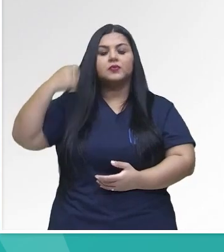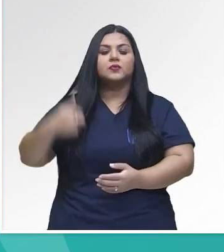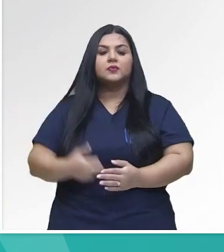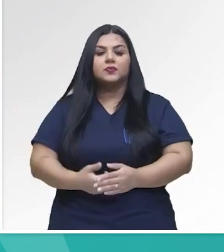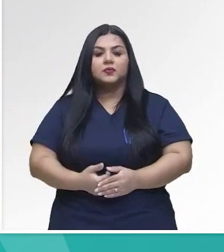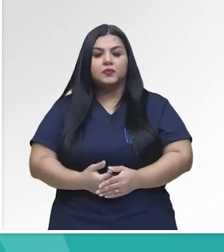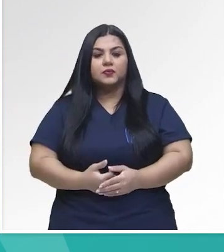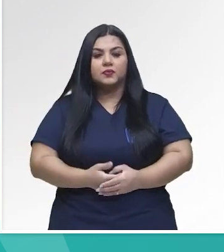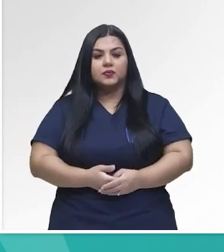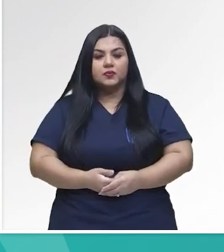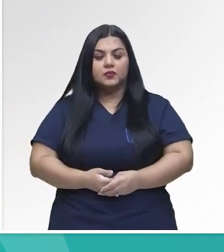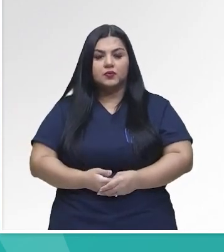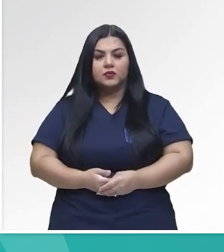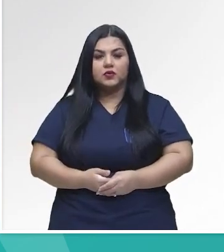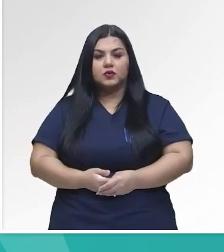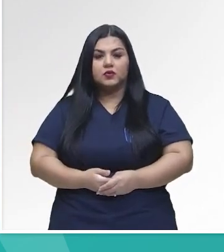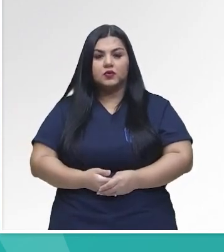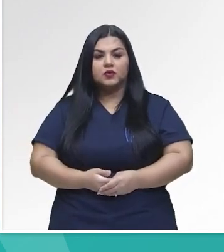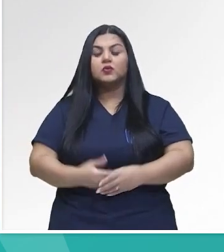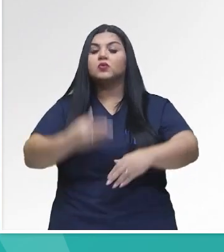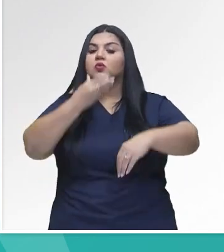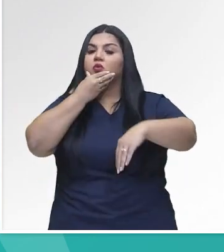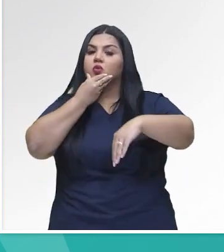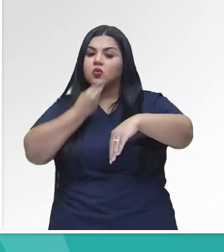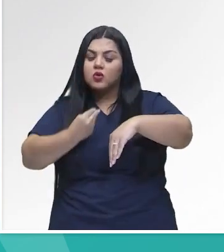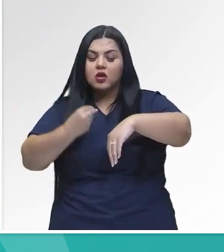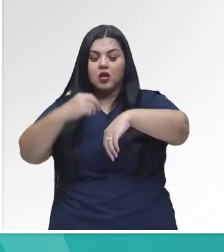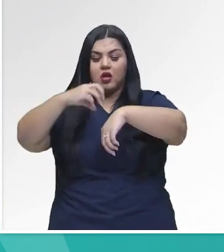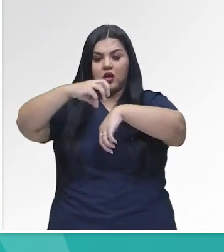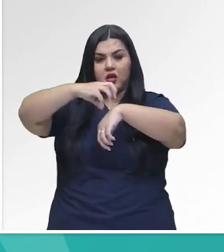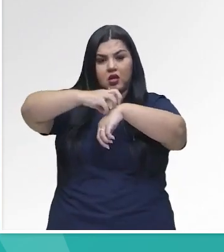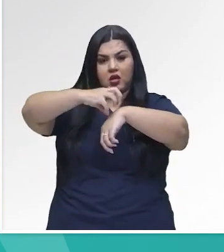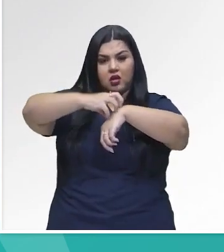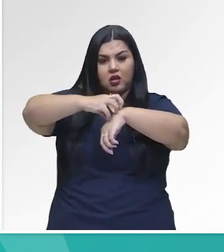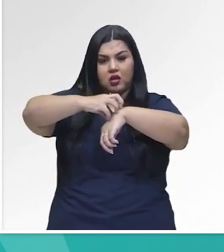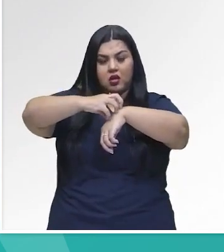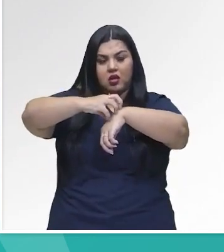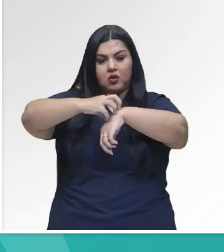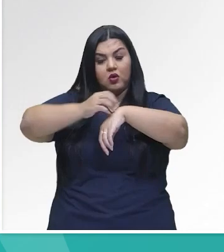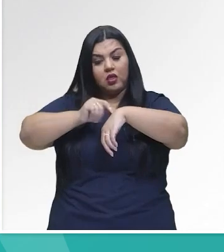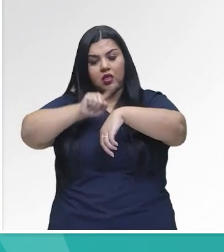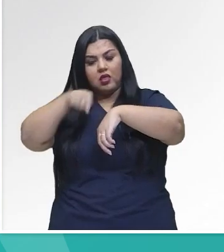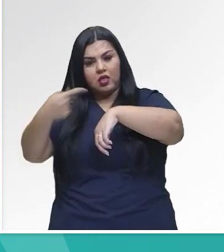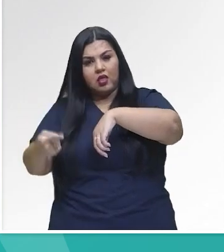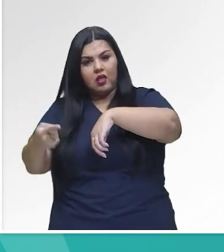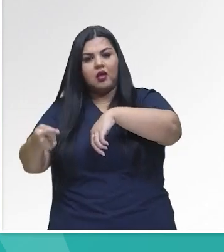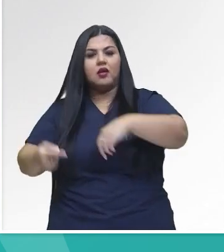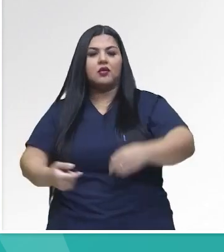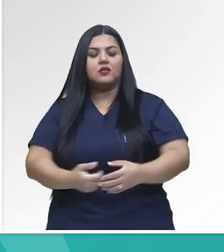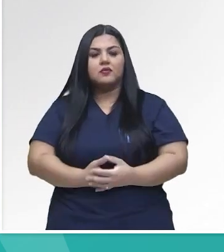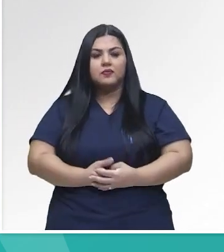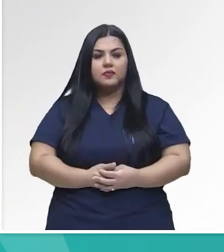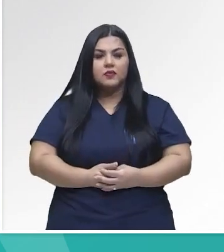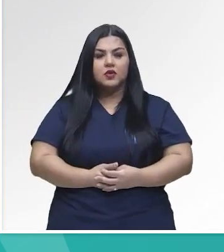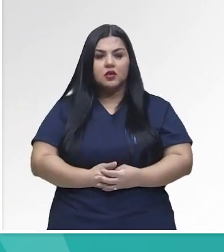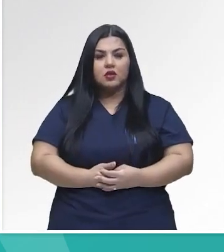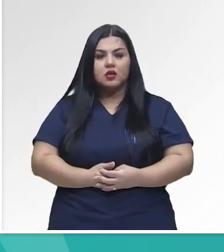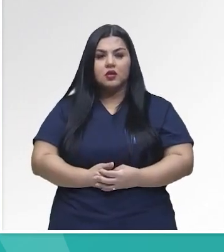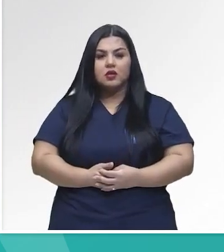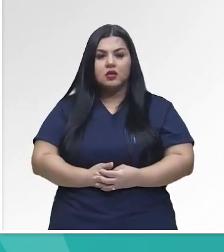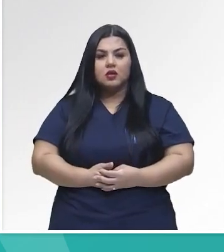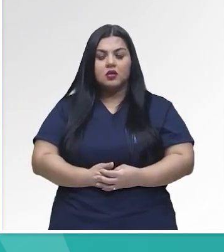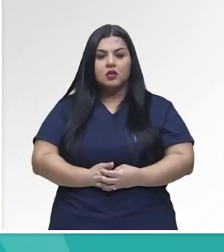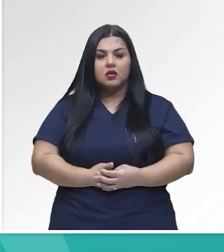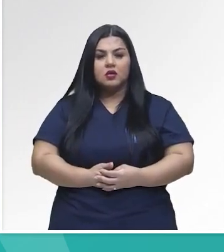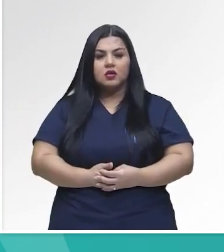escura. E o rei fica na casa ao lado da dama. Qual a diferença do rei aqui